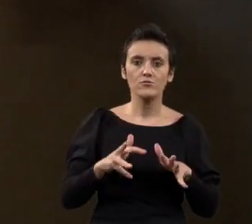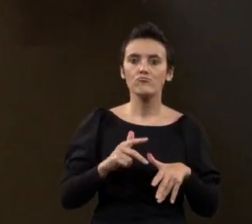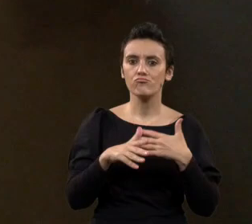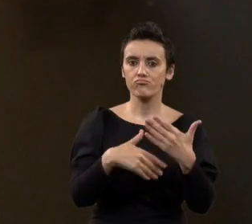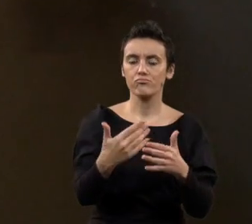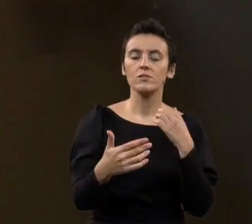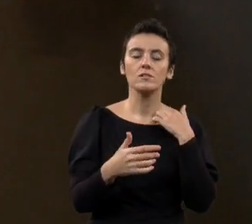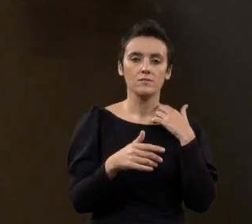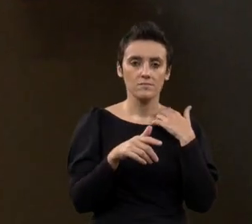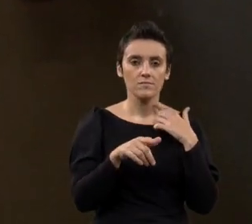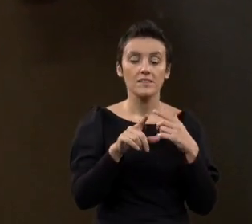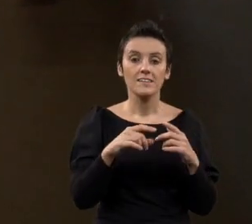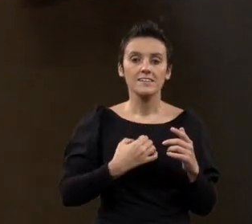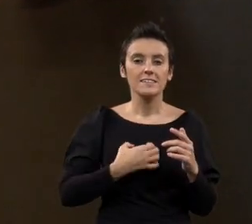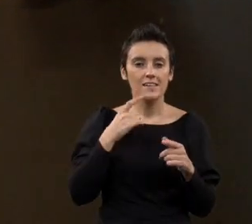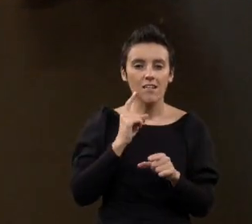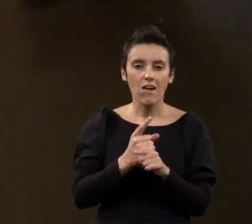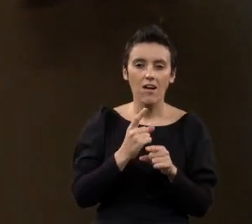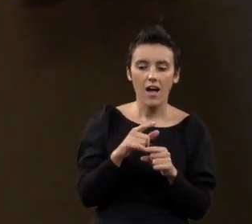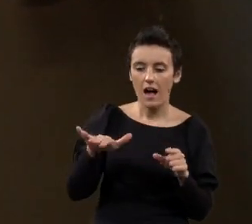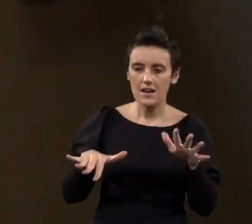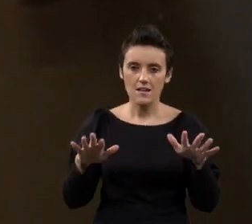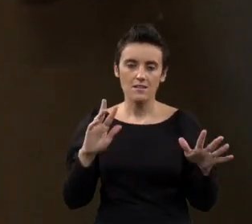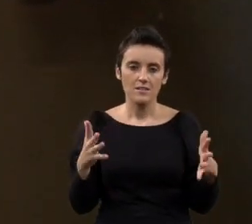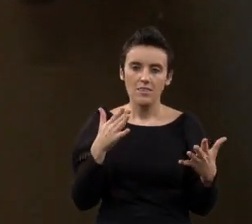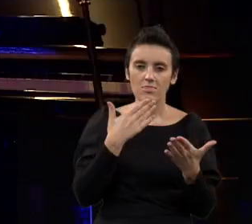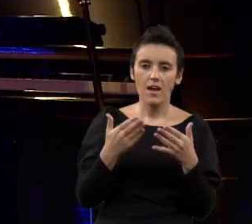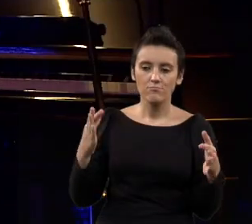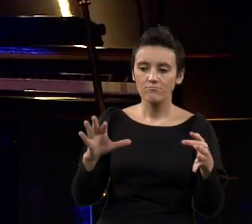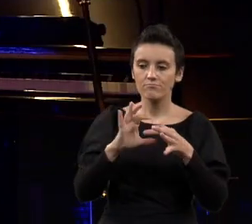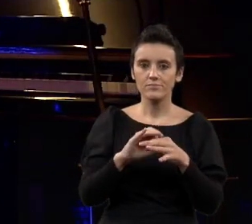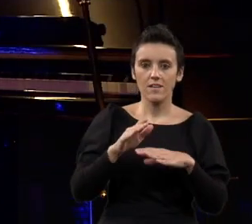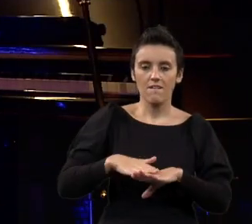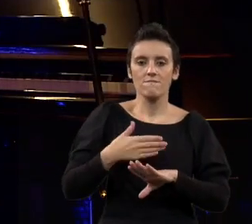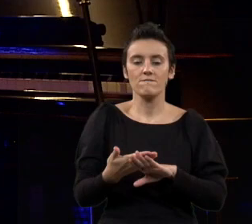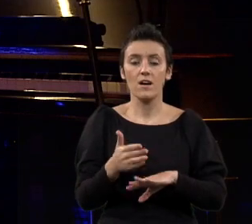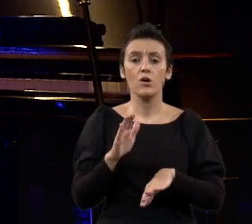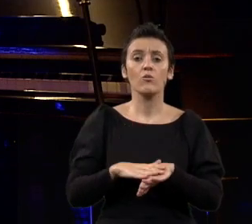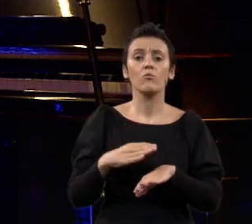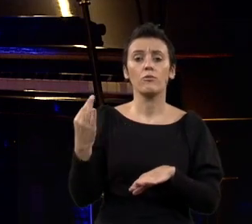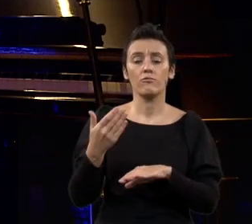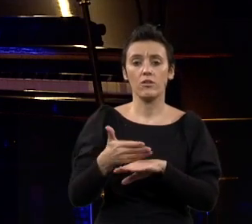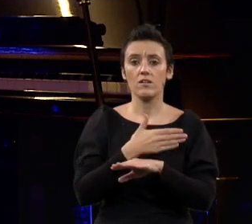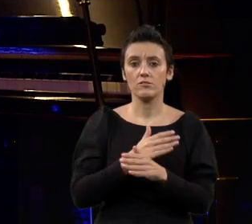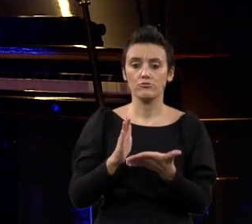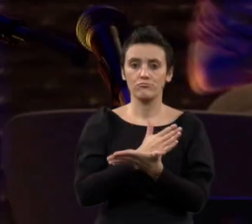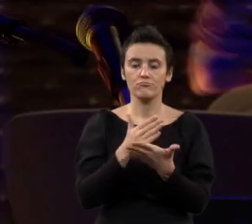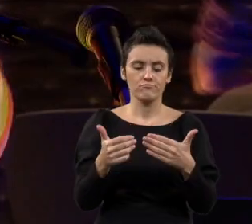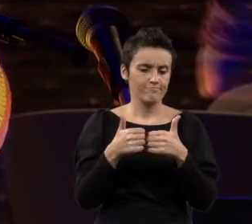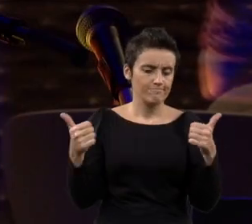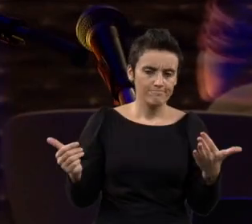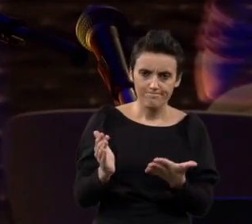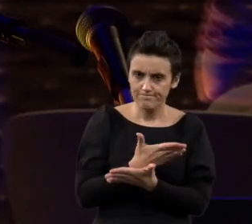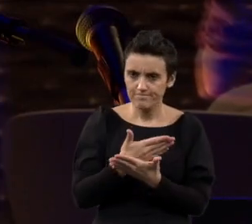que esses dois universos ainda se vão unir mais. Porque eu sempre separei muito as duas coisas e